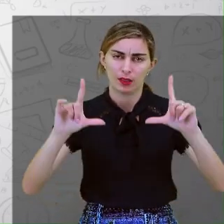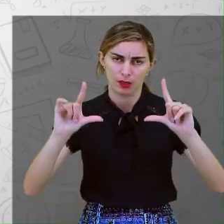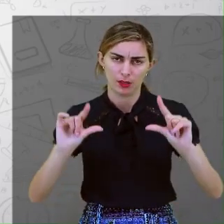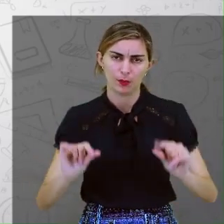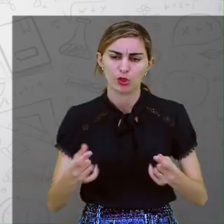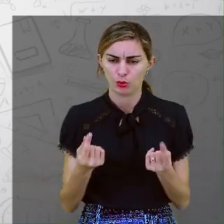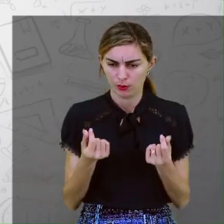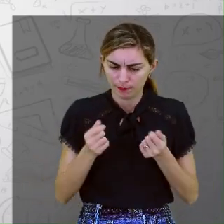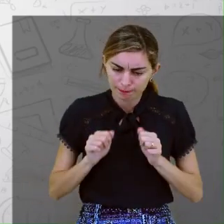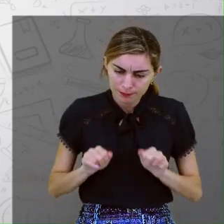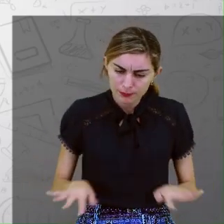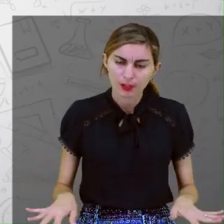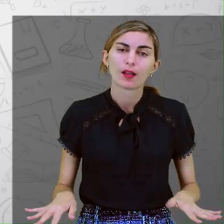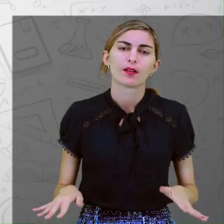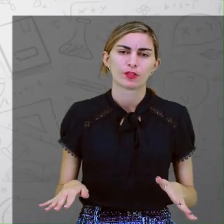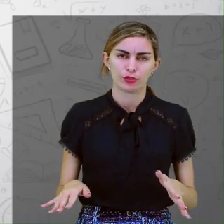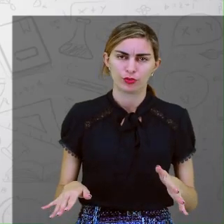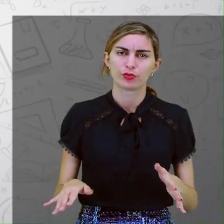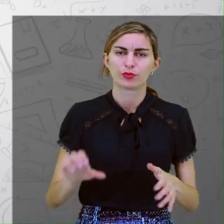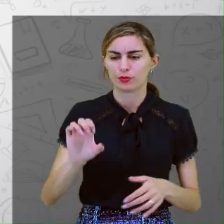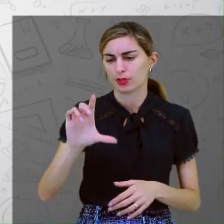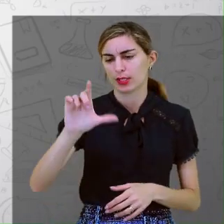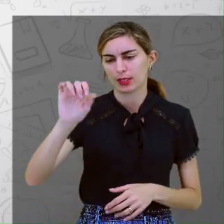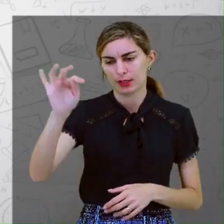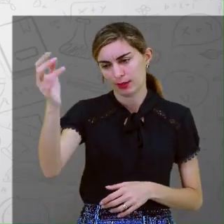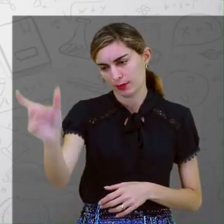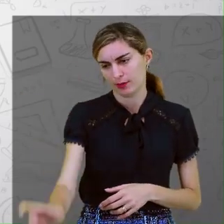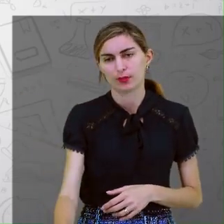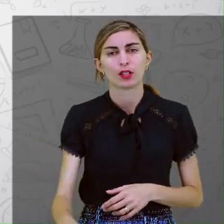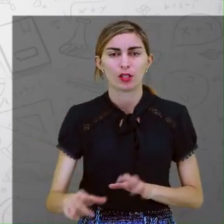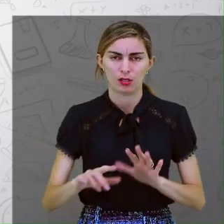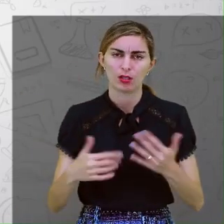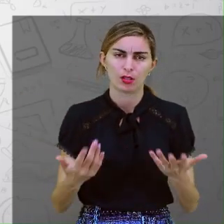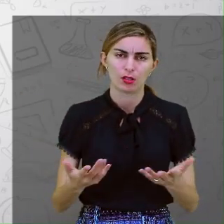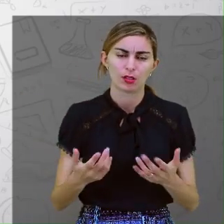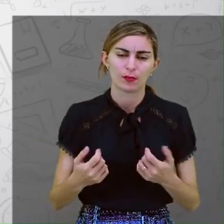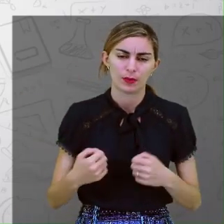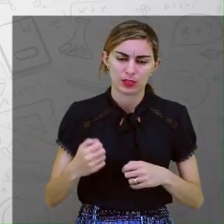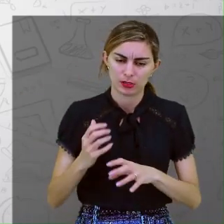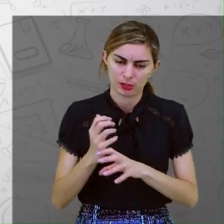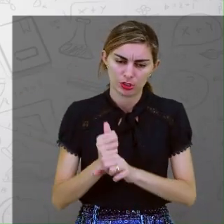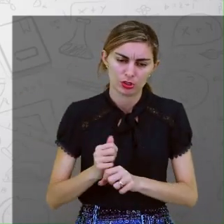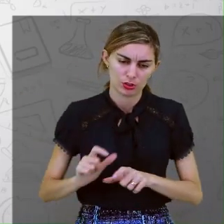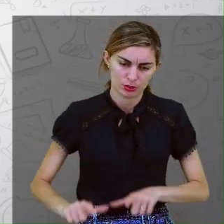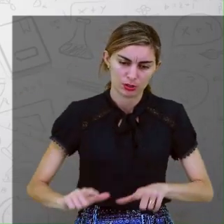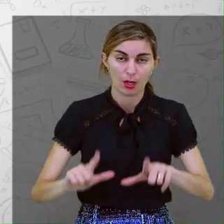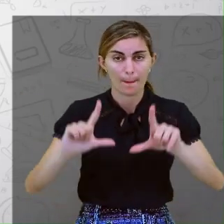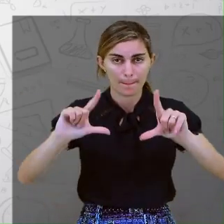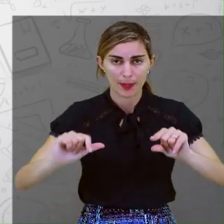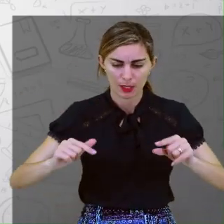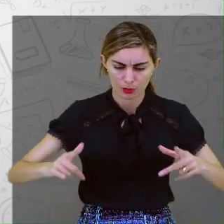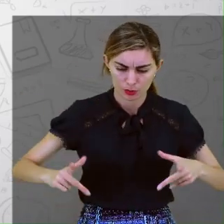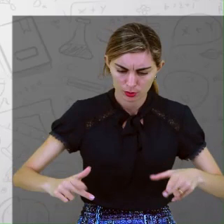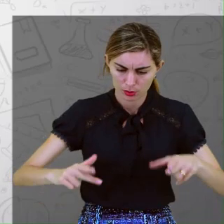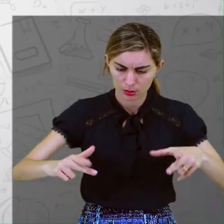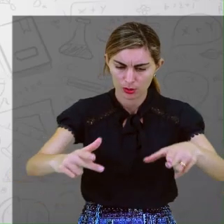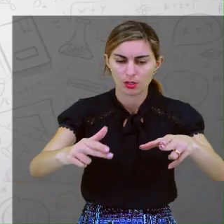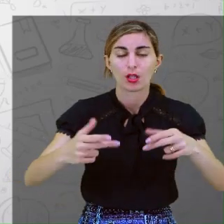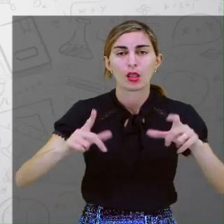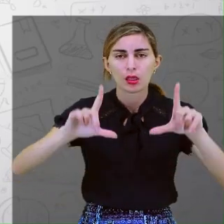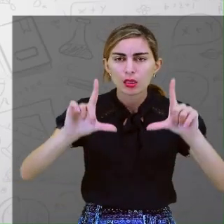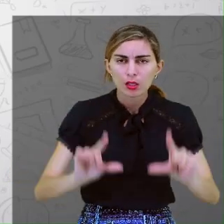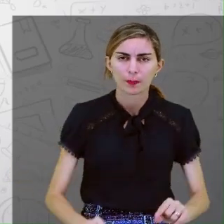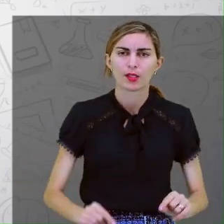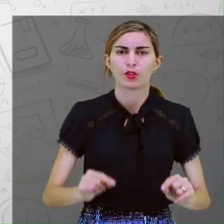diminuir os custos ali para o orçamento do cliente. Então, uma vez que tenha menos cortes, né, diminui